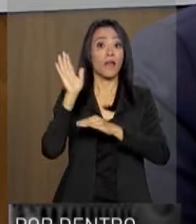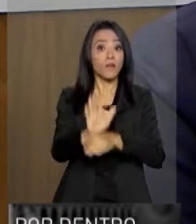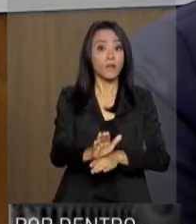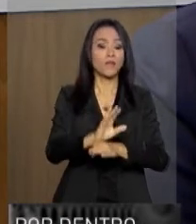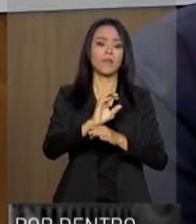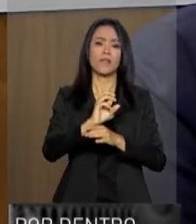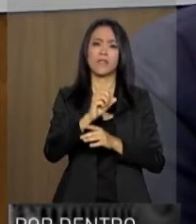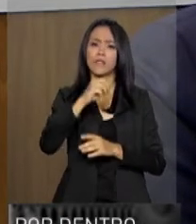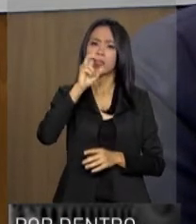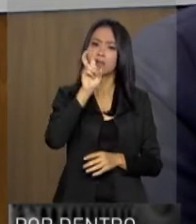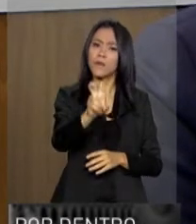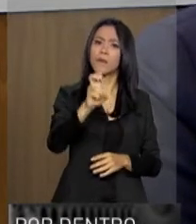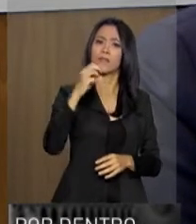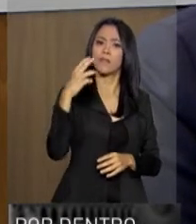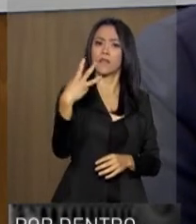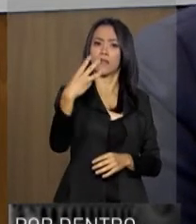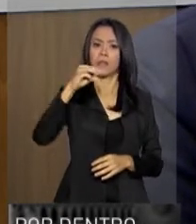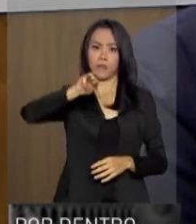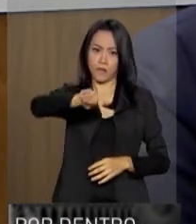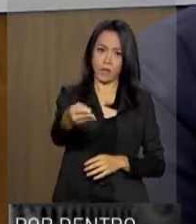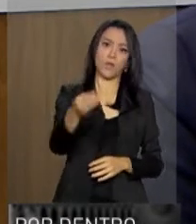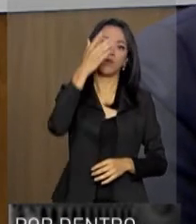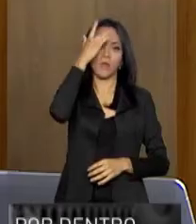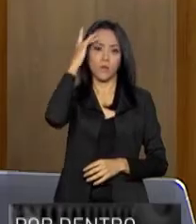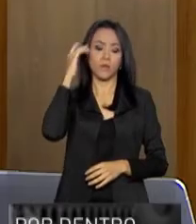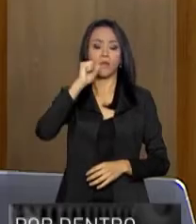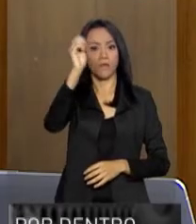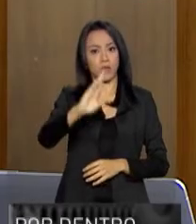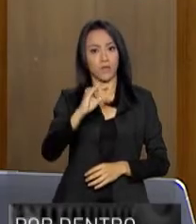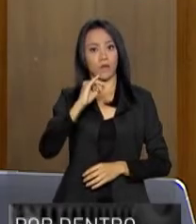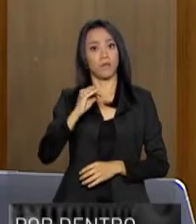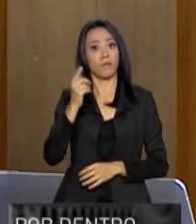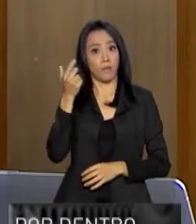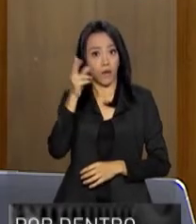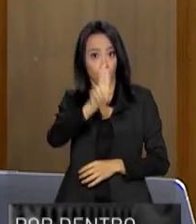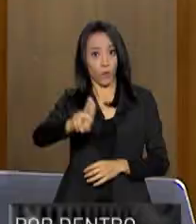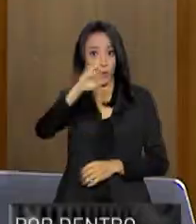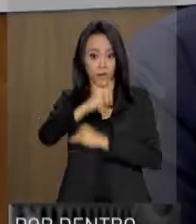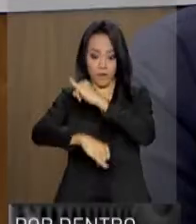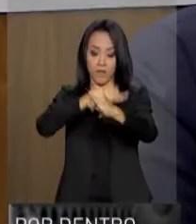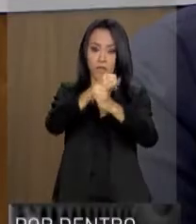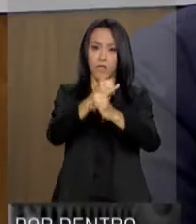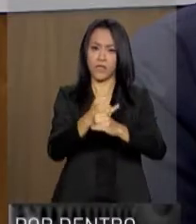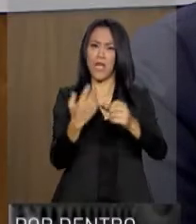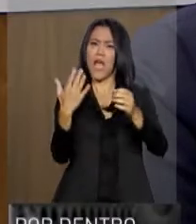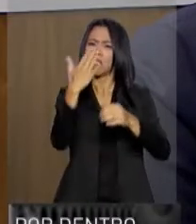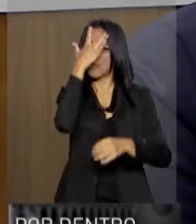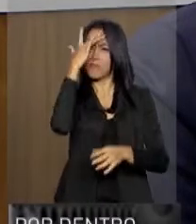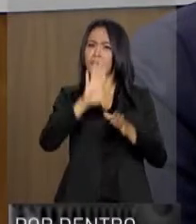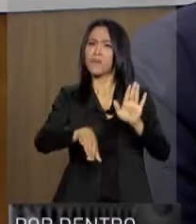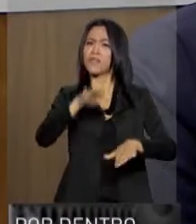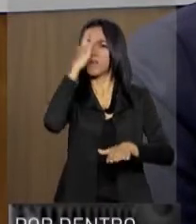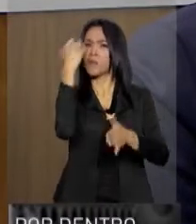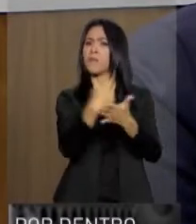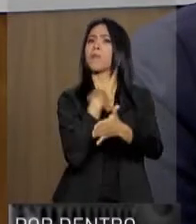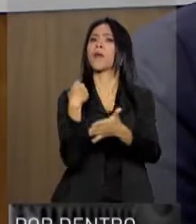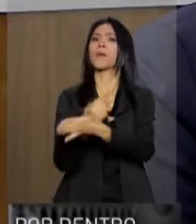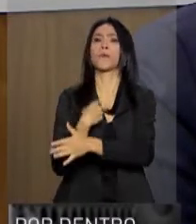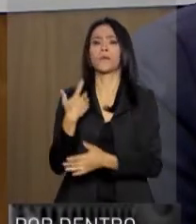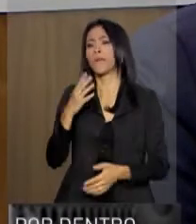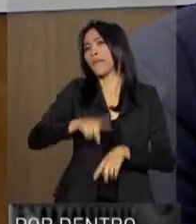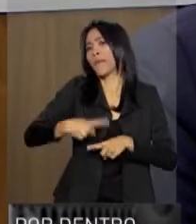porque 53 milhões de brasileiros às vezes áspero as pessoas perguntam para mim cara denise porque nós temos